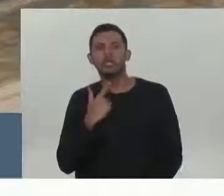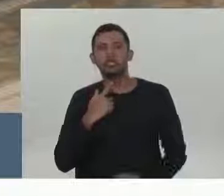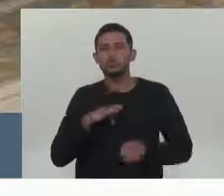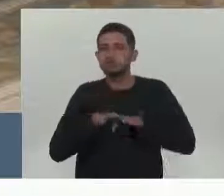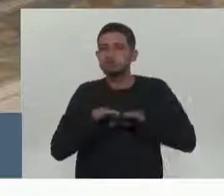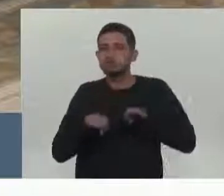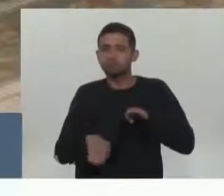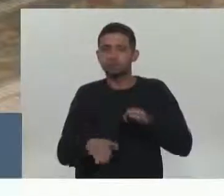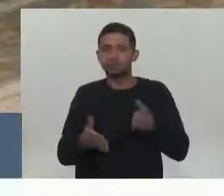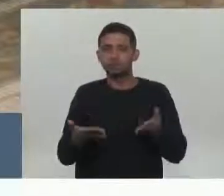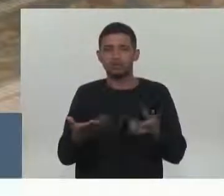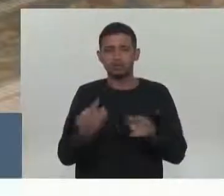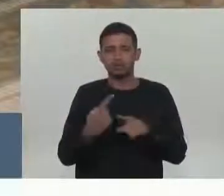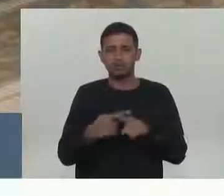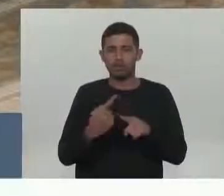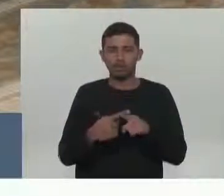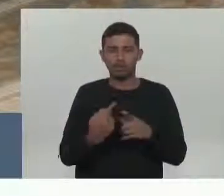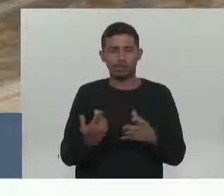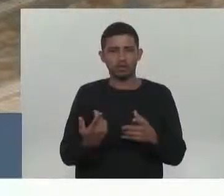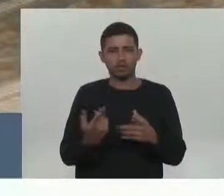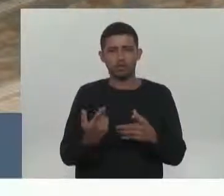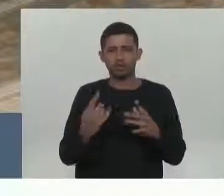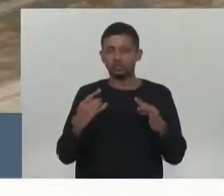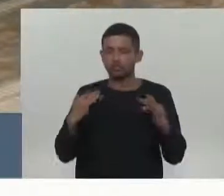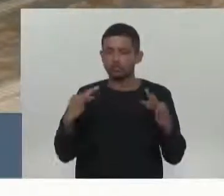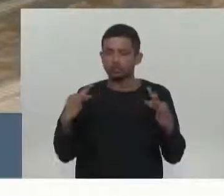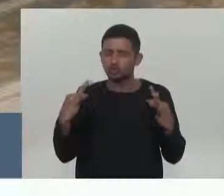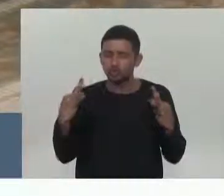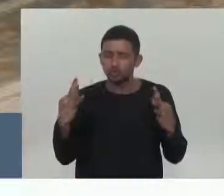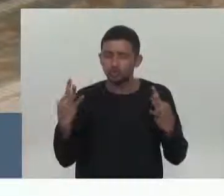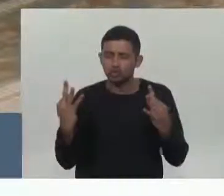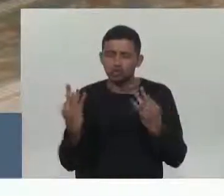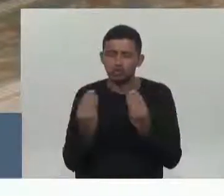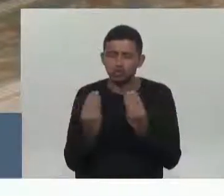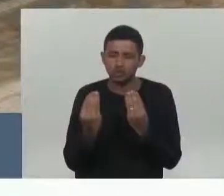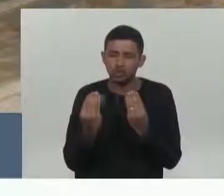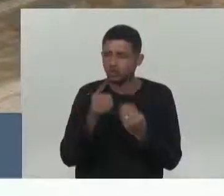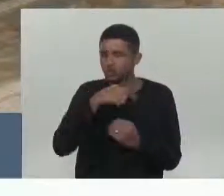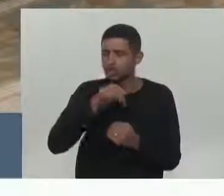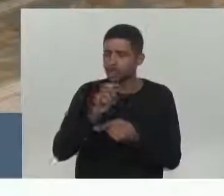porque isso faz com que tudo aquilo que nós defendemos